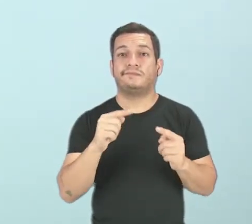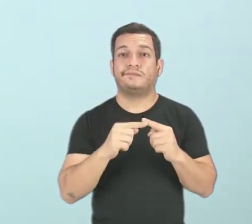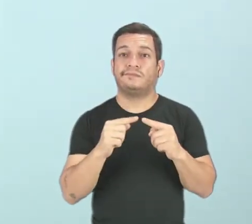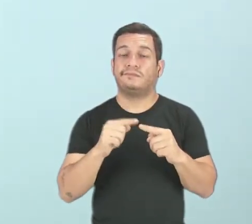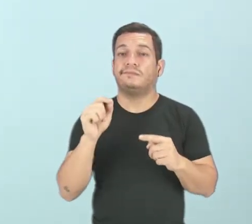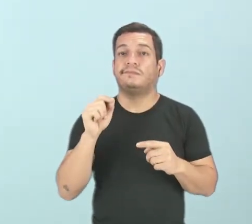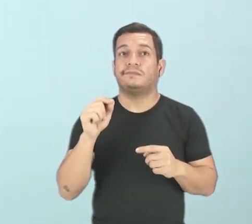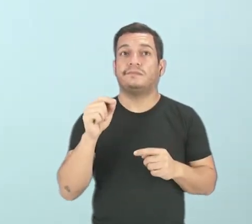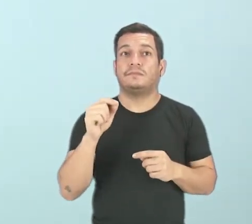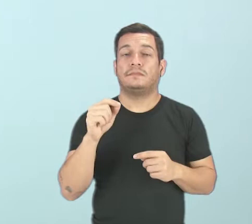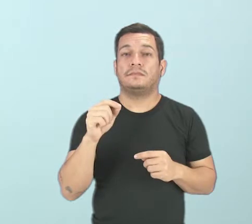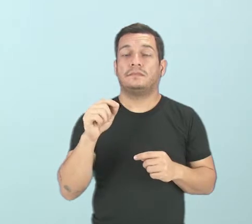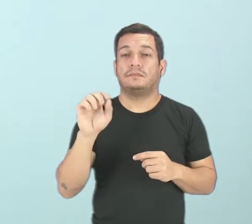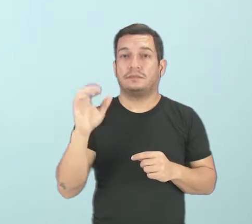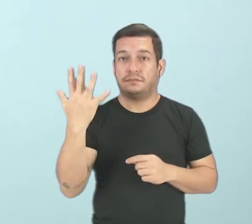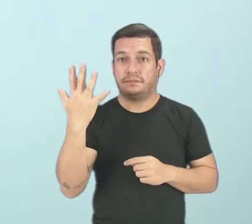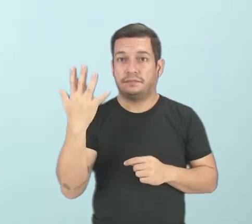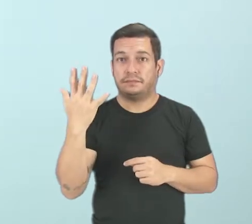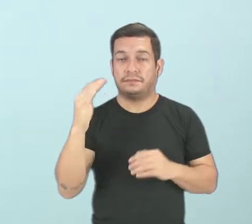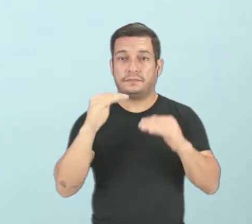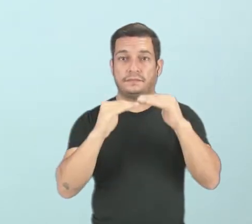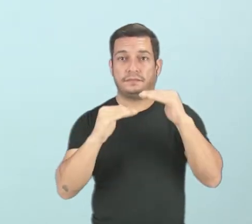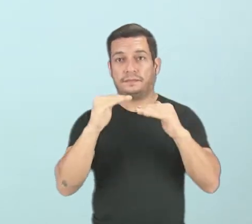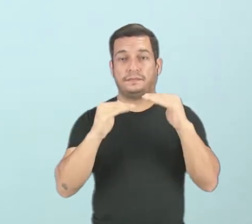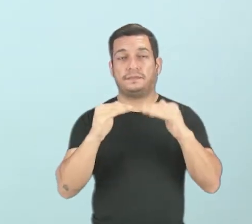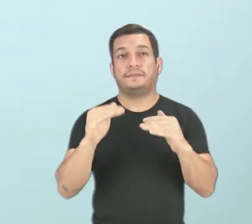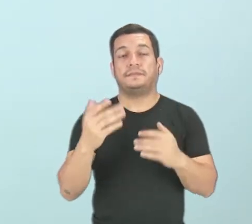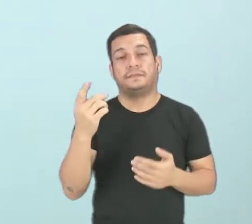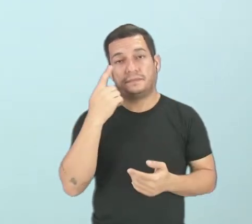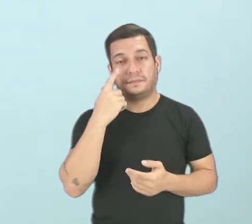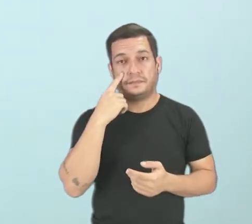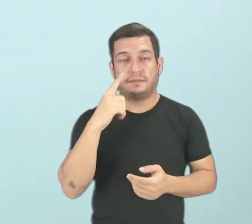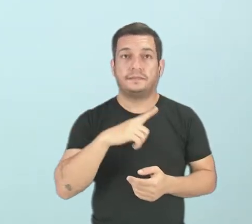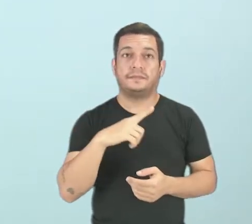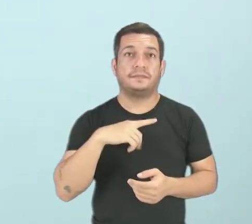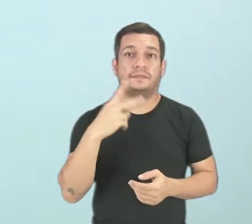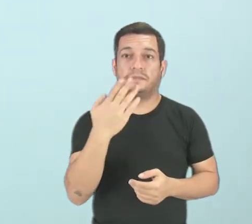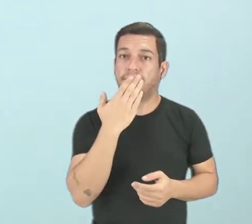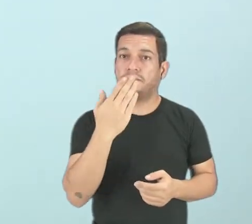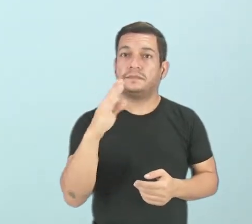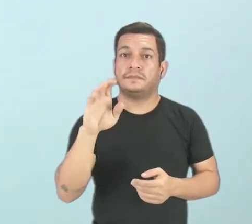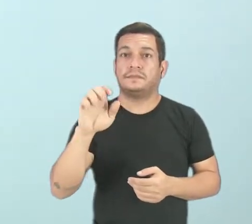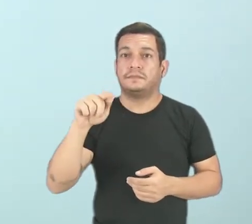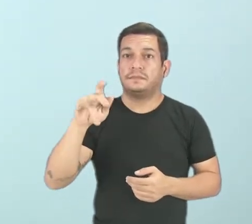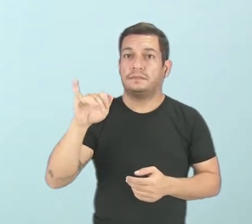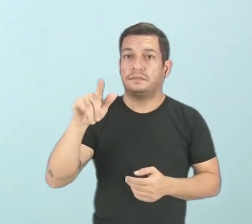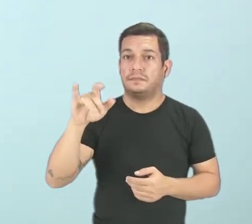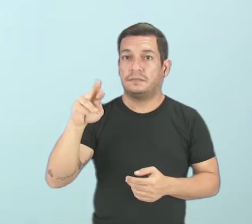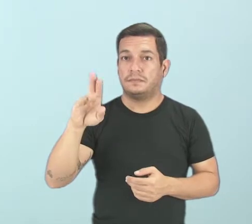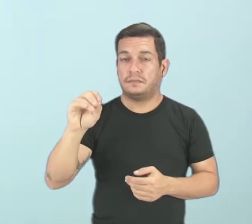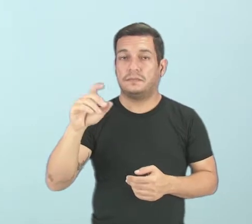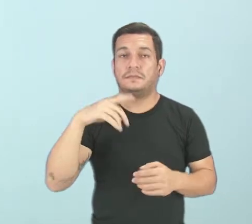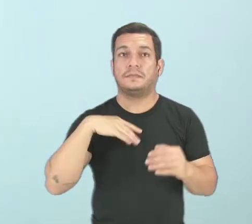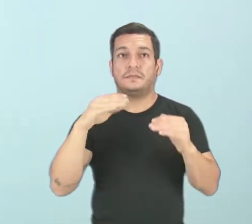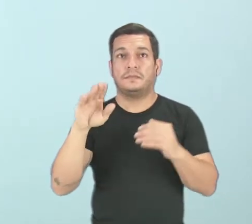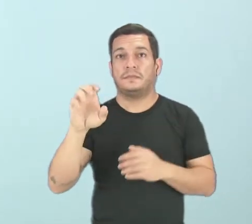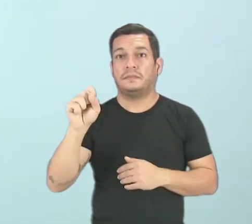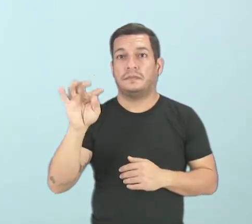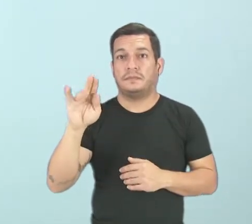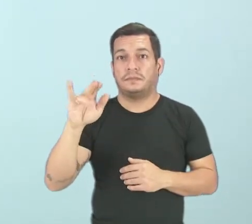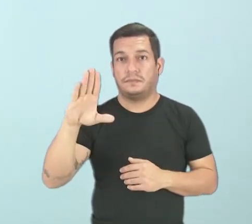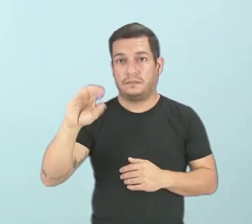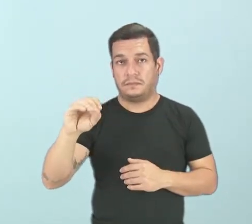considerar uma situação de equilíbrio? Então vamos lá, nós temos dois tipos de equilíbrio, o equilíbrio estático, que é quando